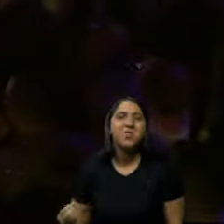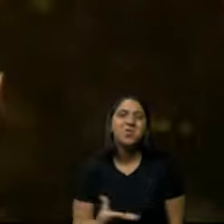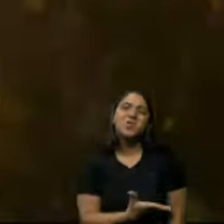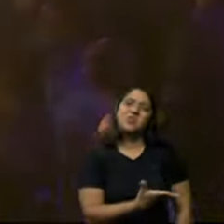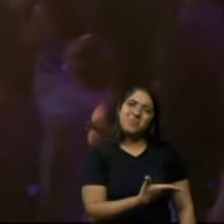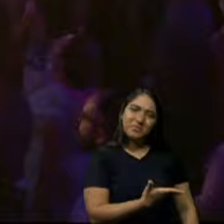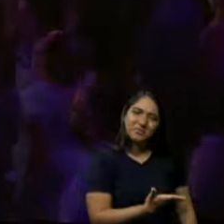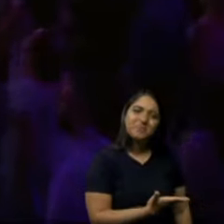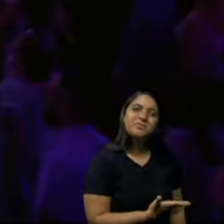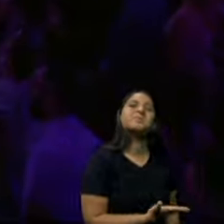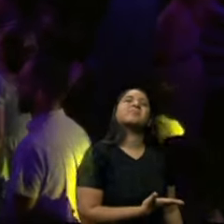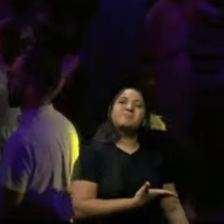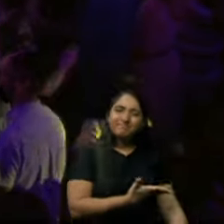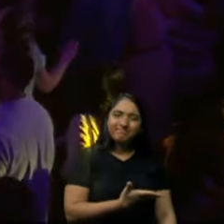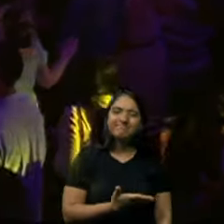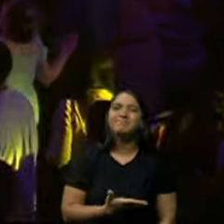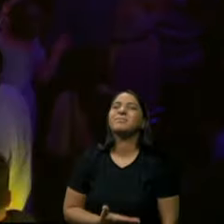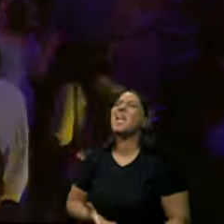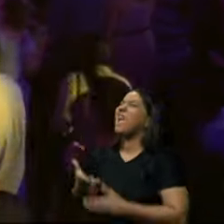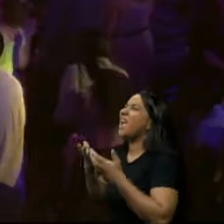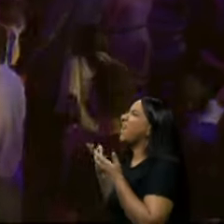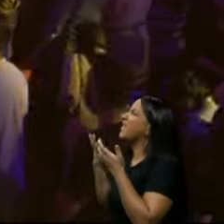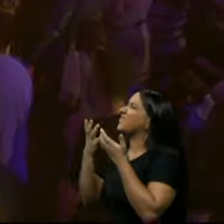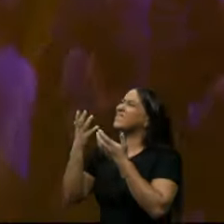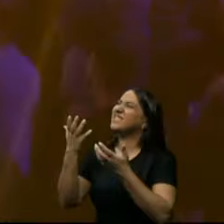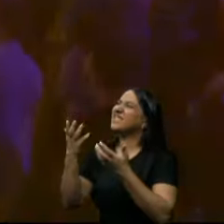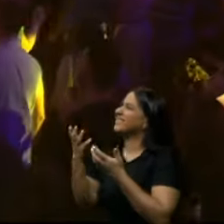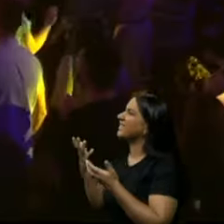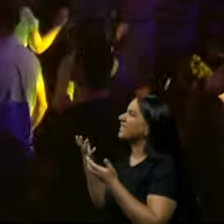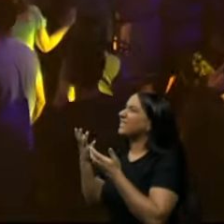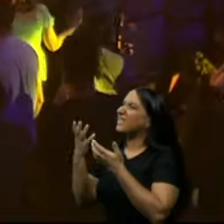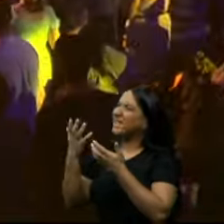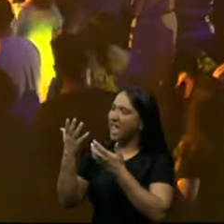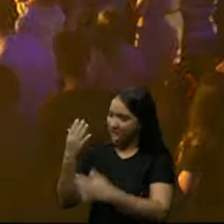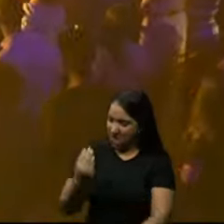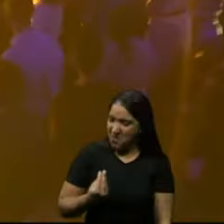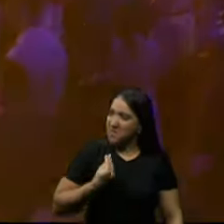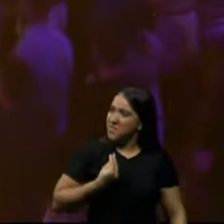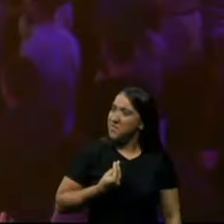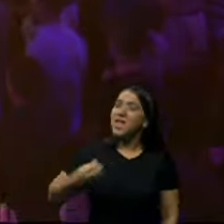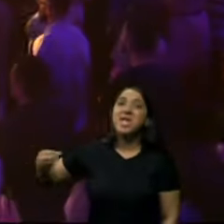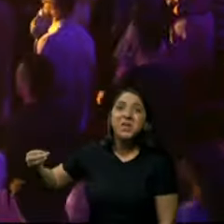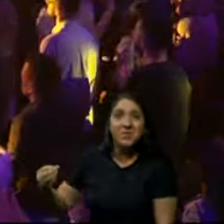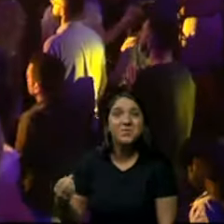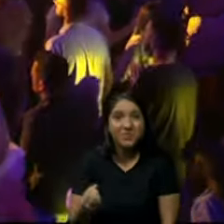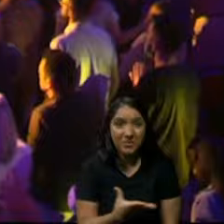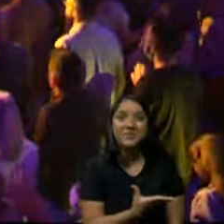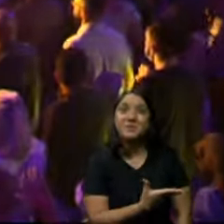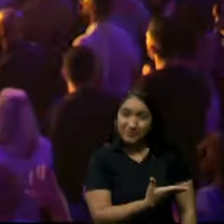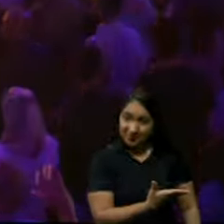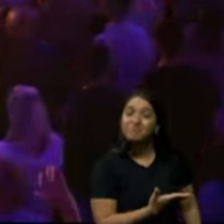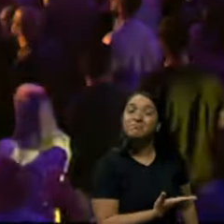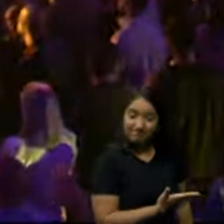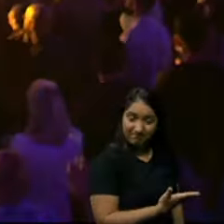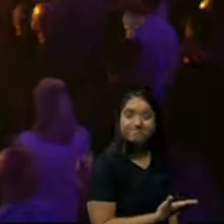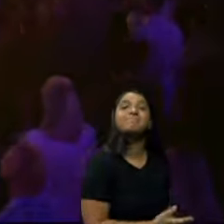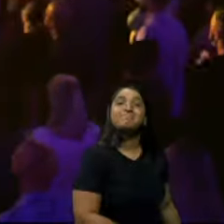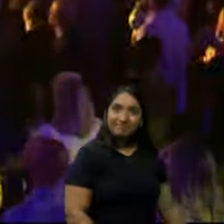recer eu quero ninguém todo o